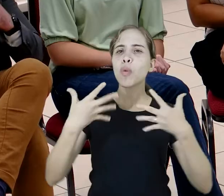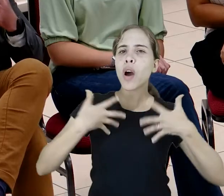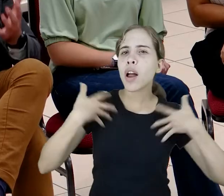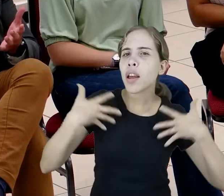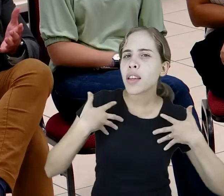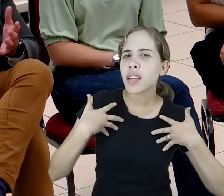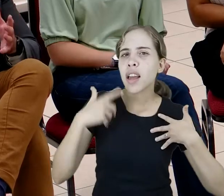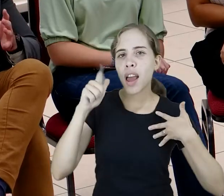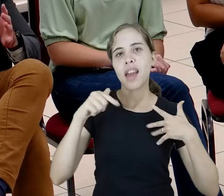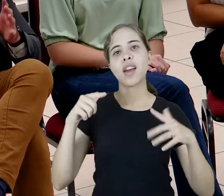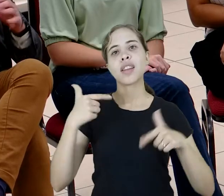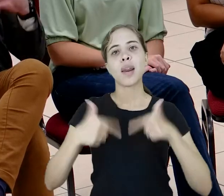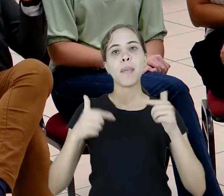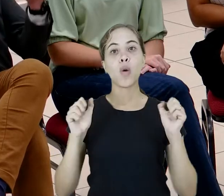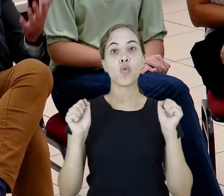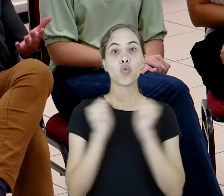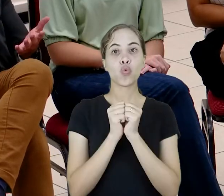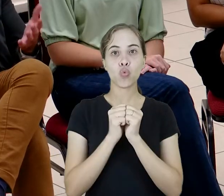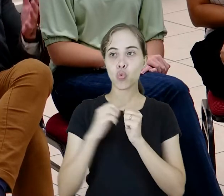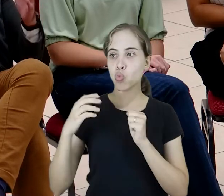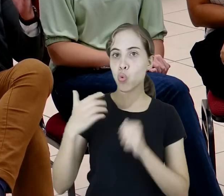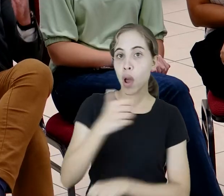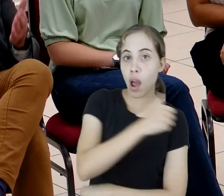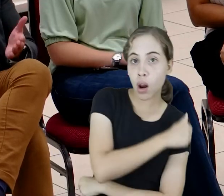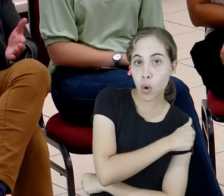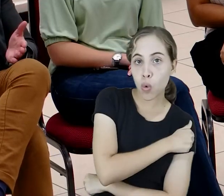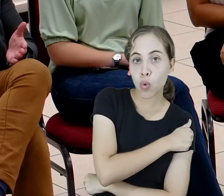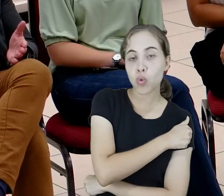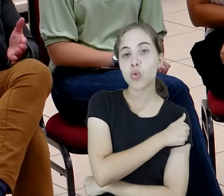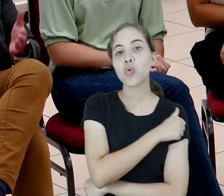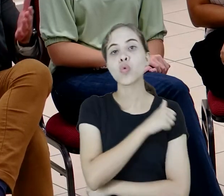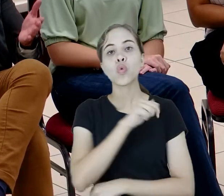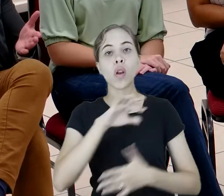um trabalho em conjunto, com o próprio aluno, com a